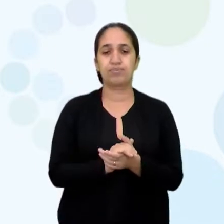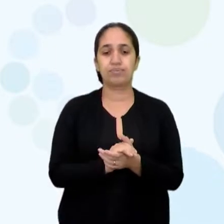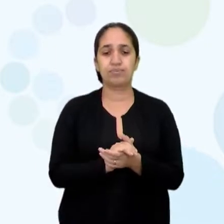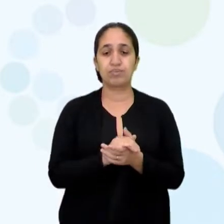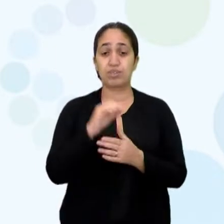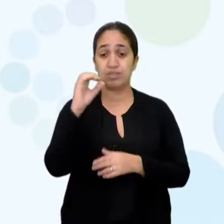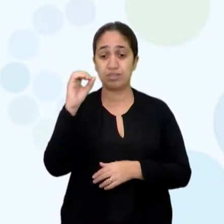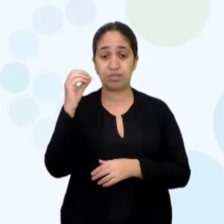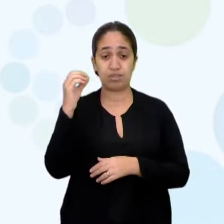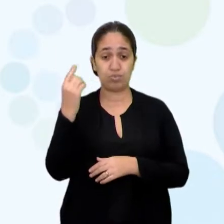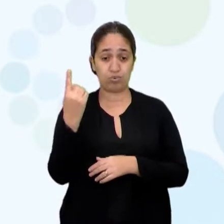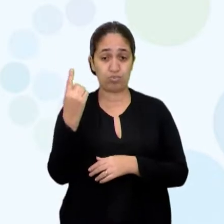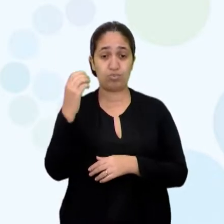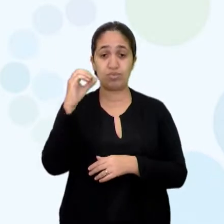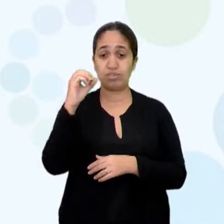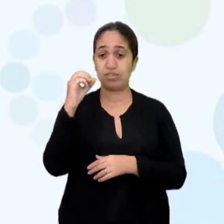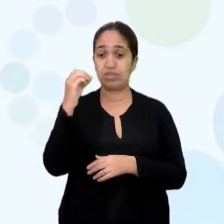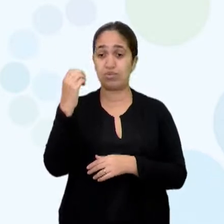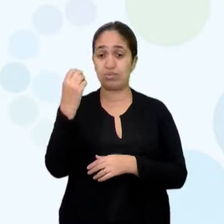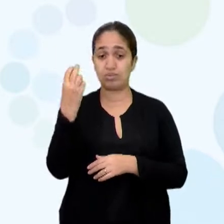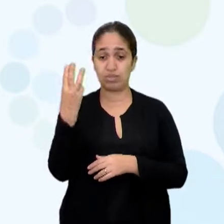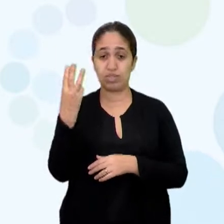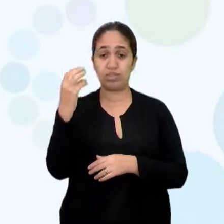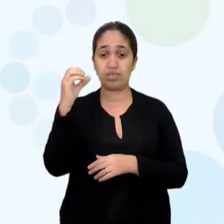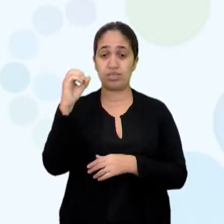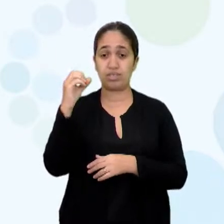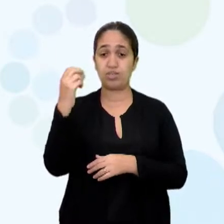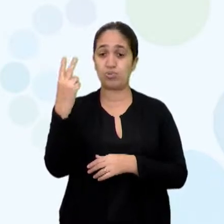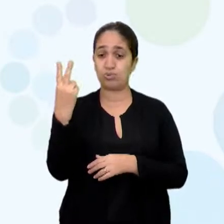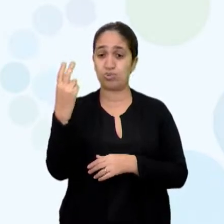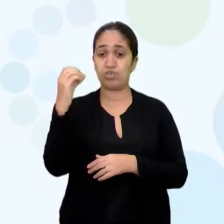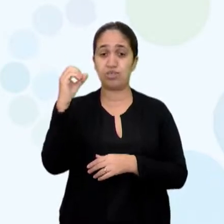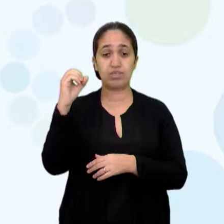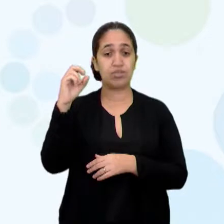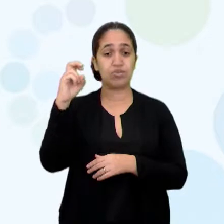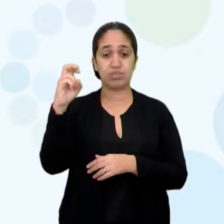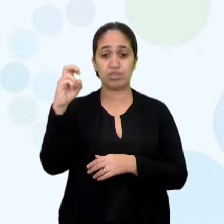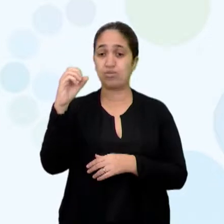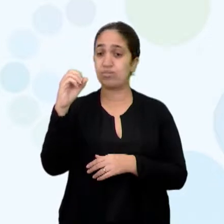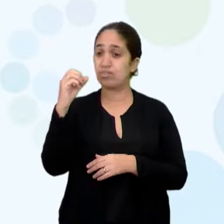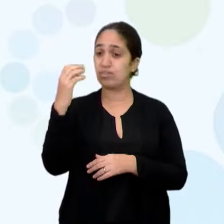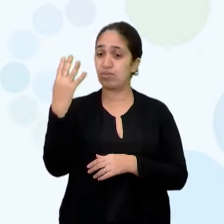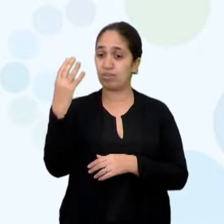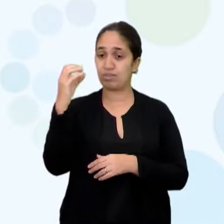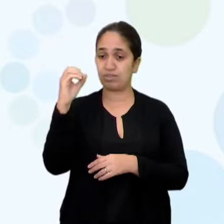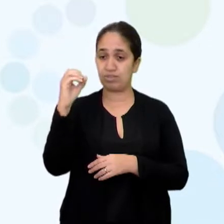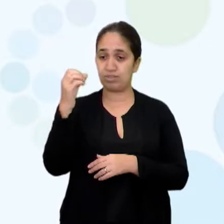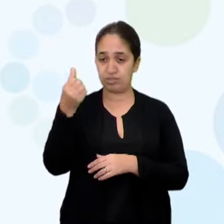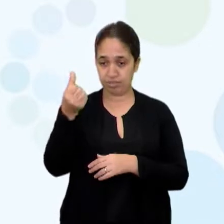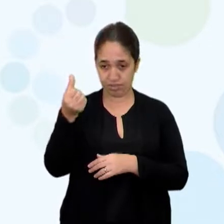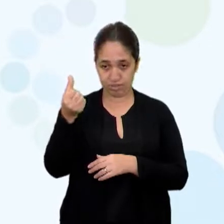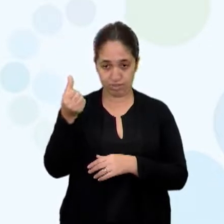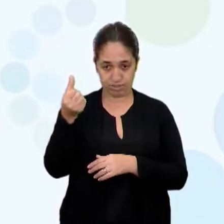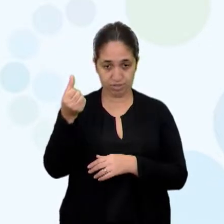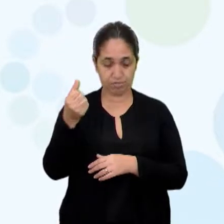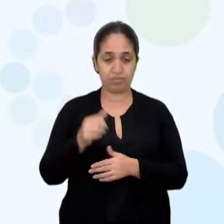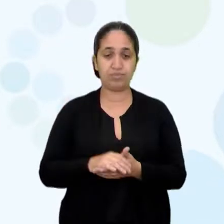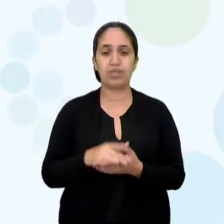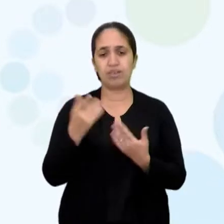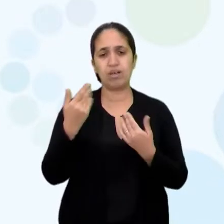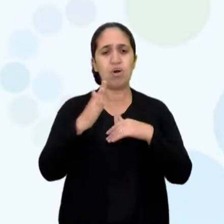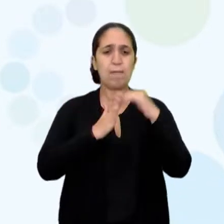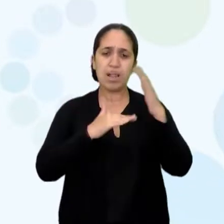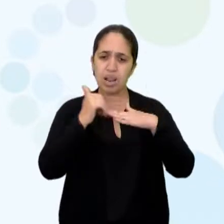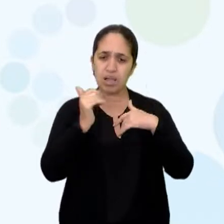01, 03, 05, 02, 04 e 06. São habilidades aí das